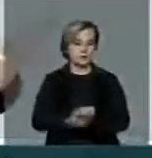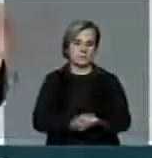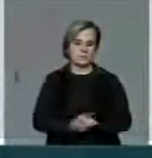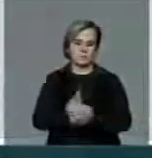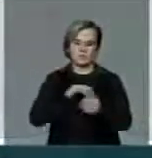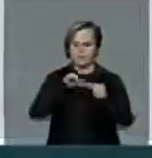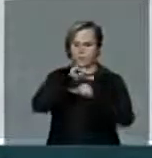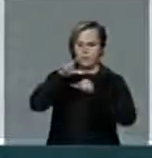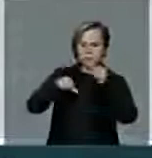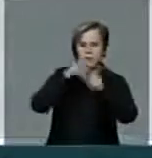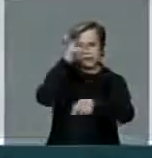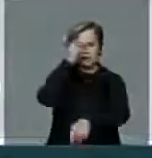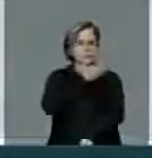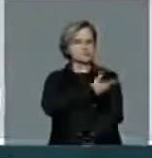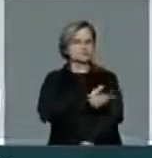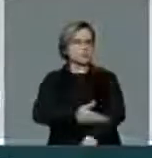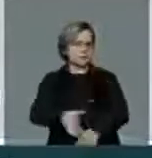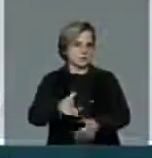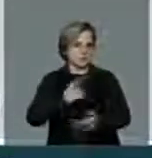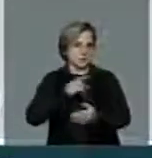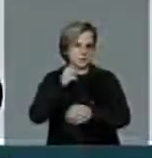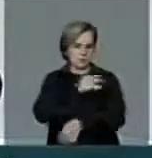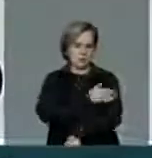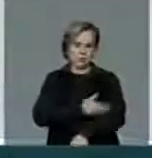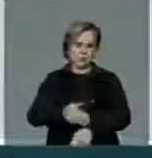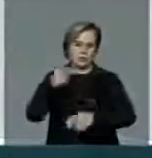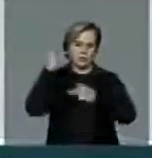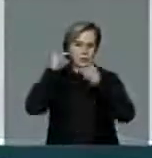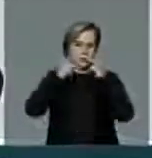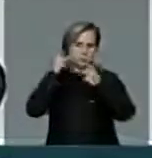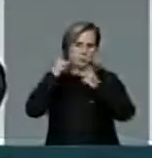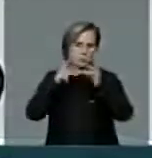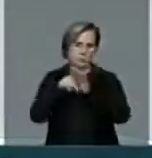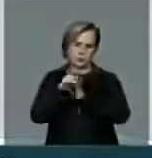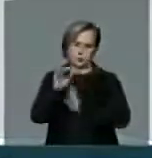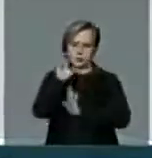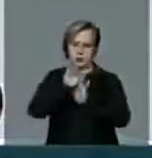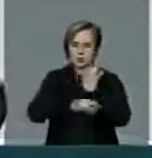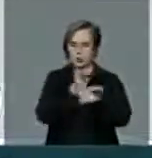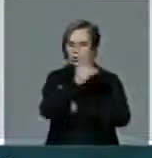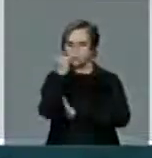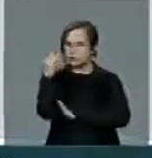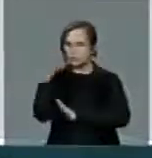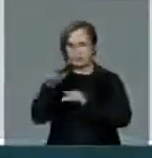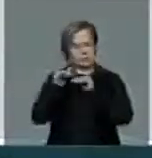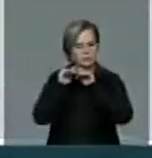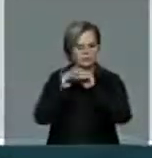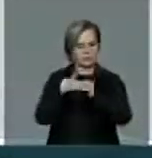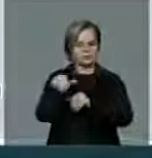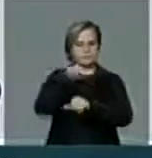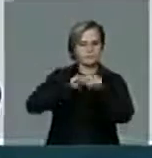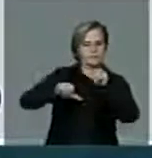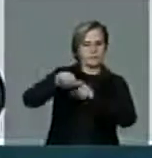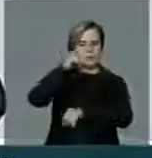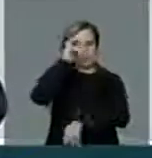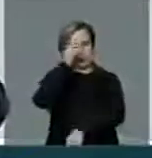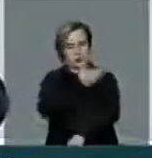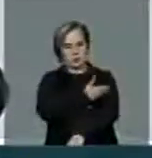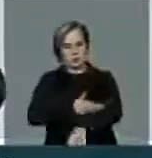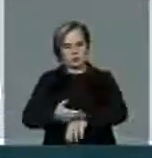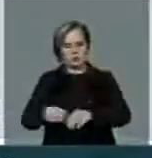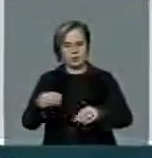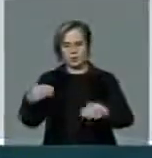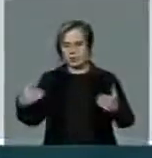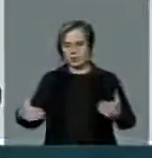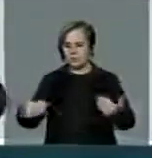mudança de cultura, deputado, política em relação. E o Código Florestal é o grande provocador dessa mudança de cultura. O Ministério do Meio Ambiente,